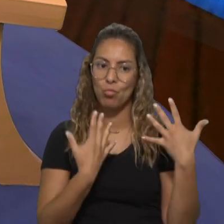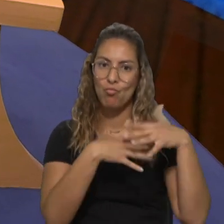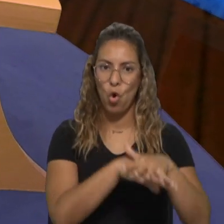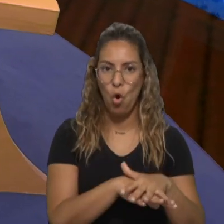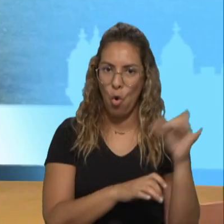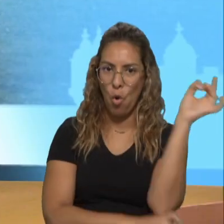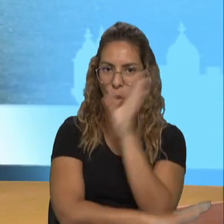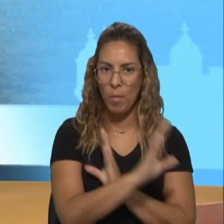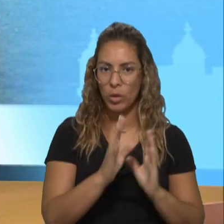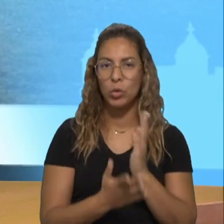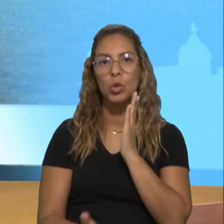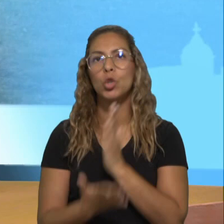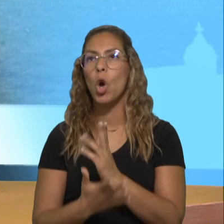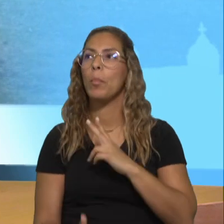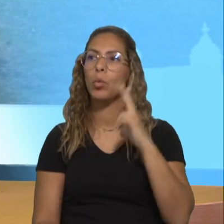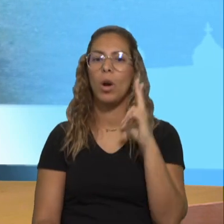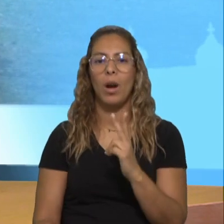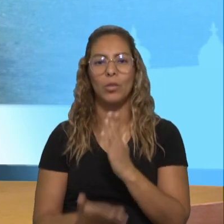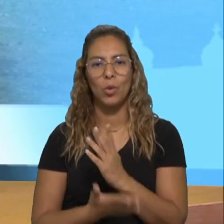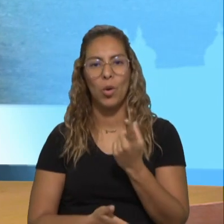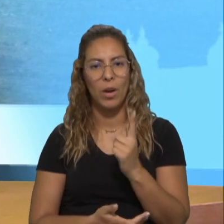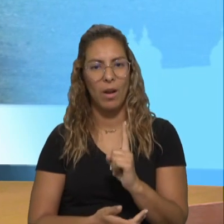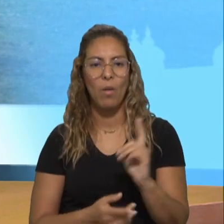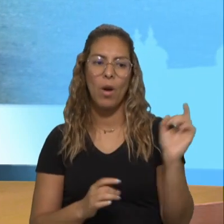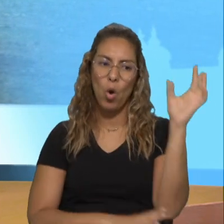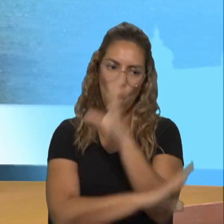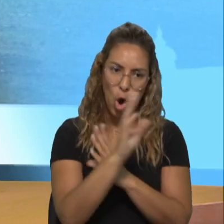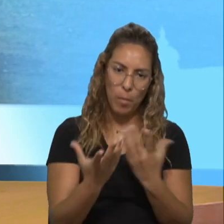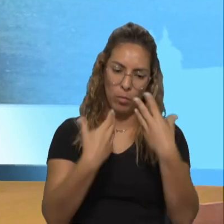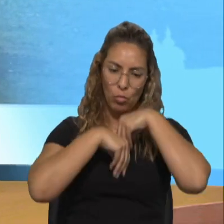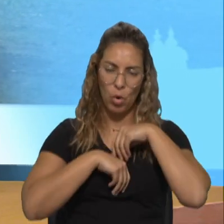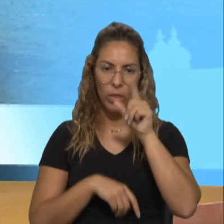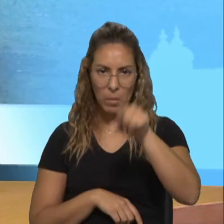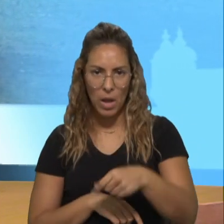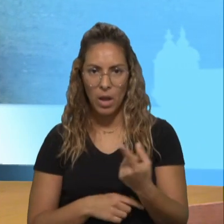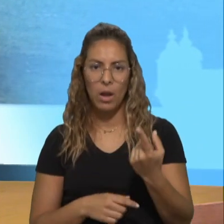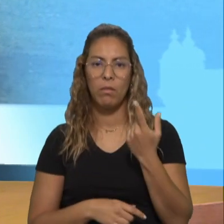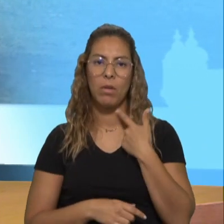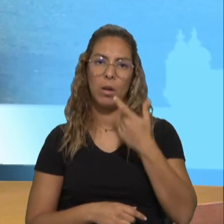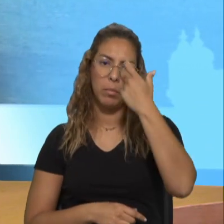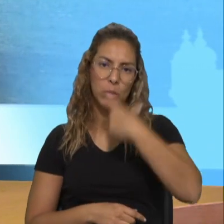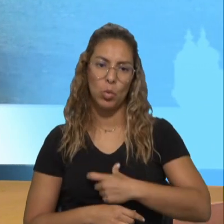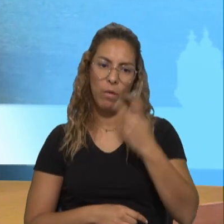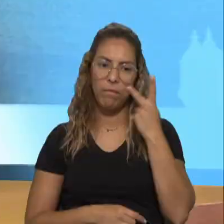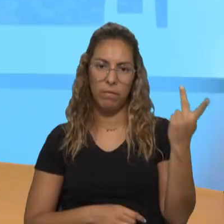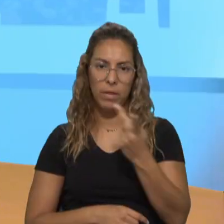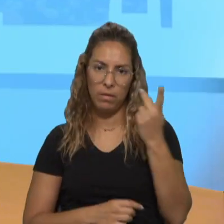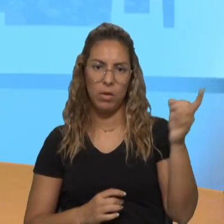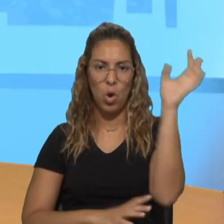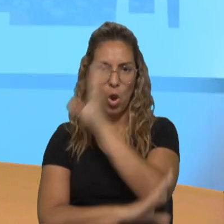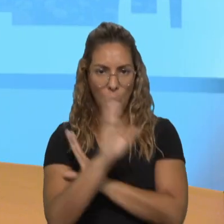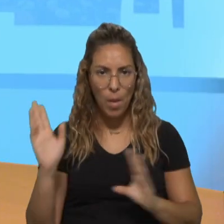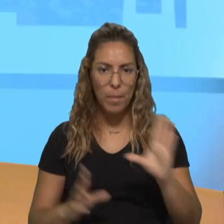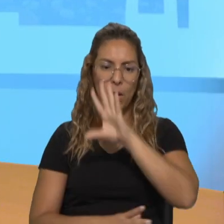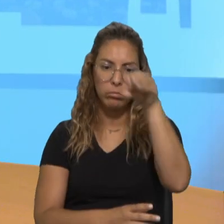de que nós não somos só portugueses, somos europeus, somos cidadãos da União Europeia e que, de facto, existe